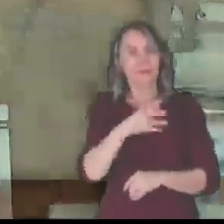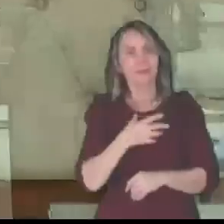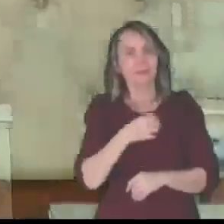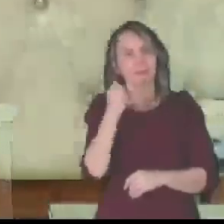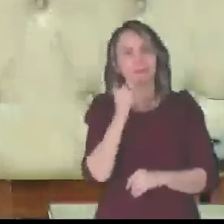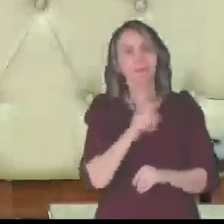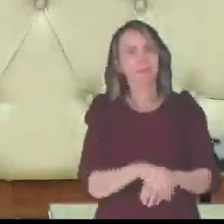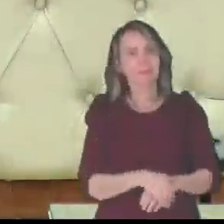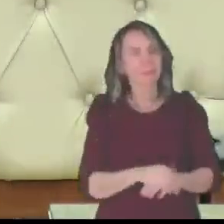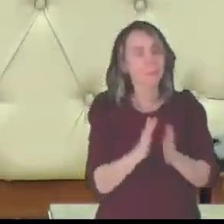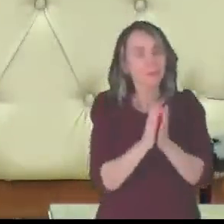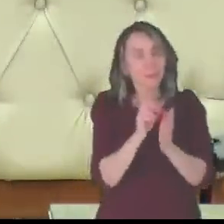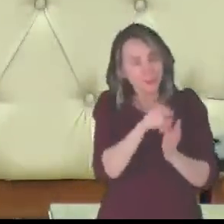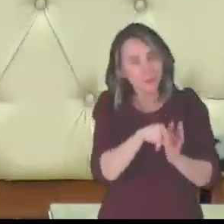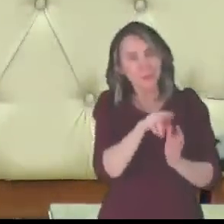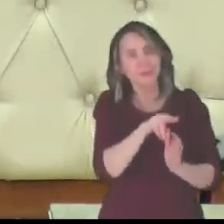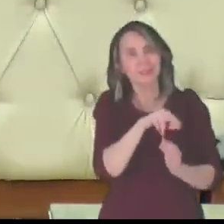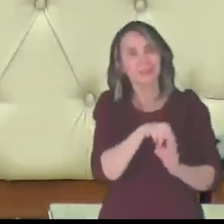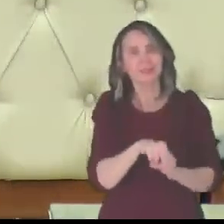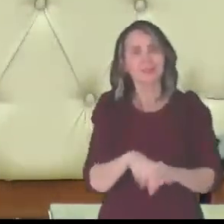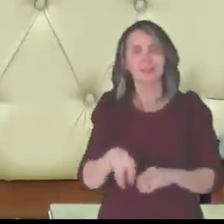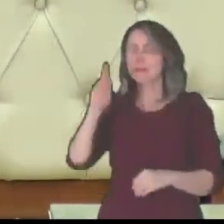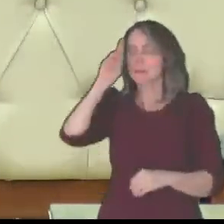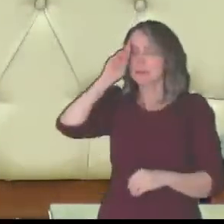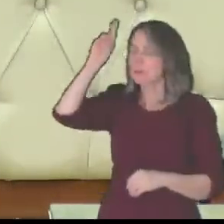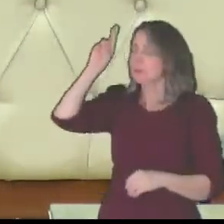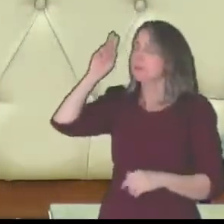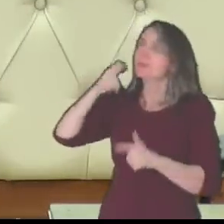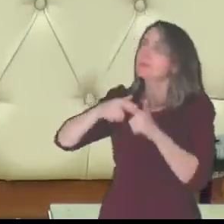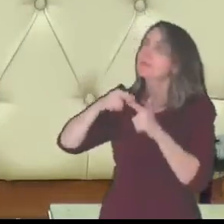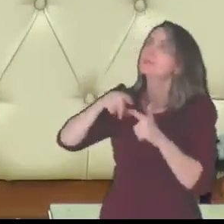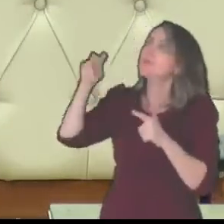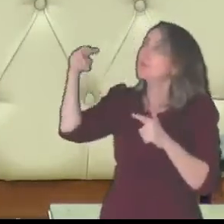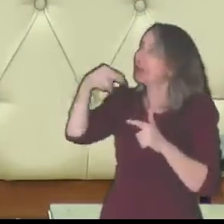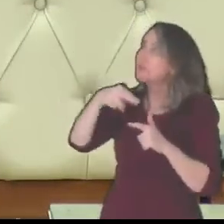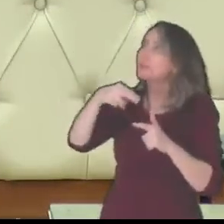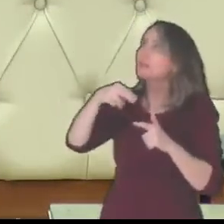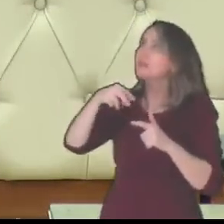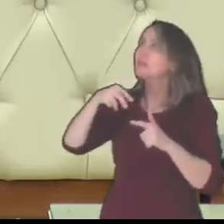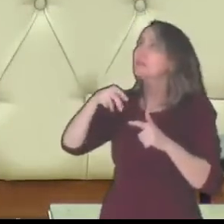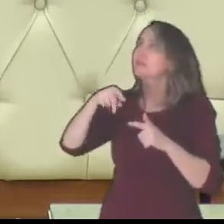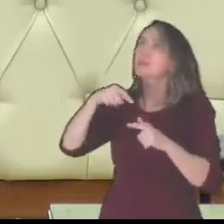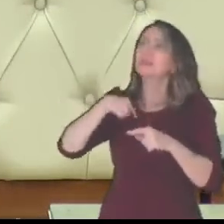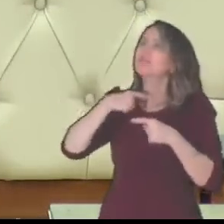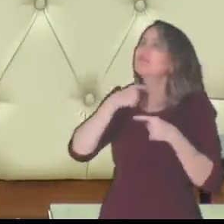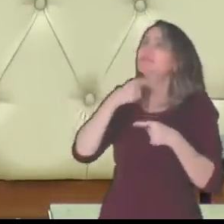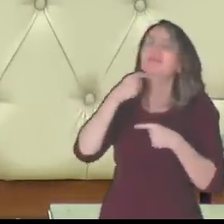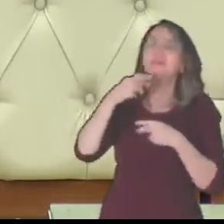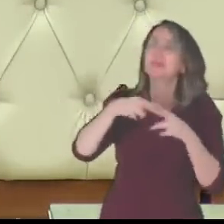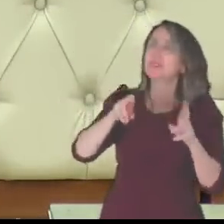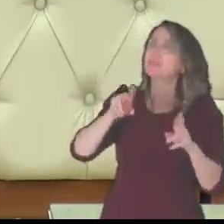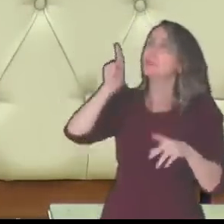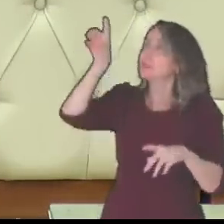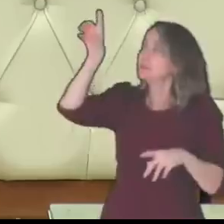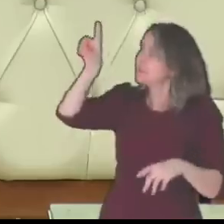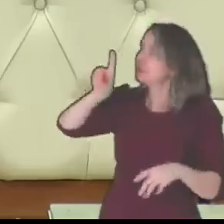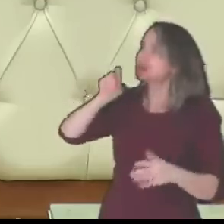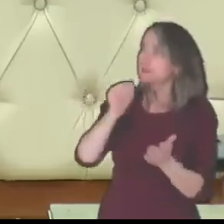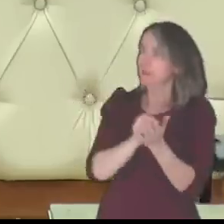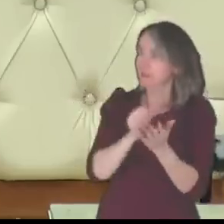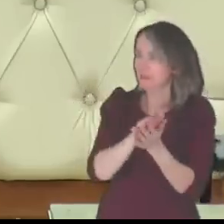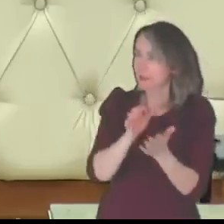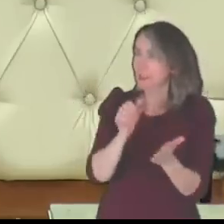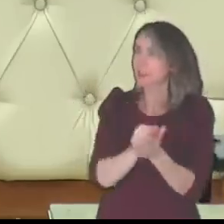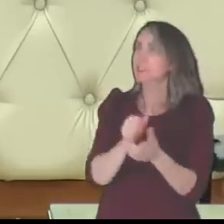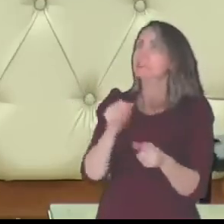tu estás vendo aquele problema eu não posso resolver mas a tua palavra diz que tu vens tu vens com Vingança e tu vens com